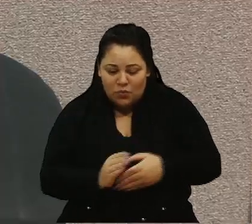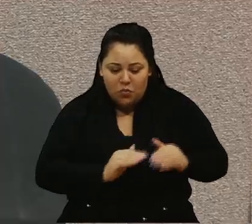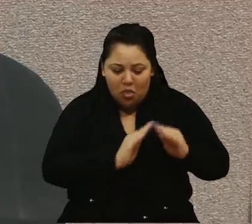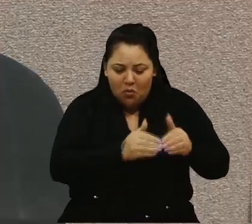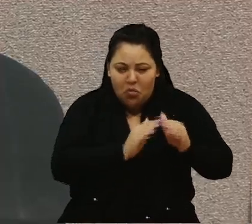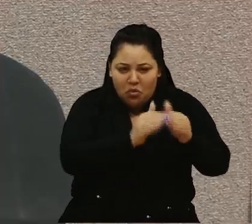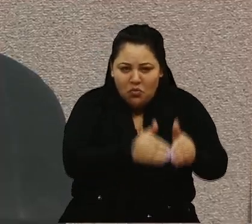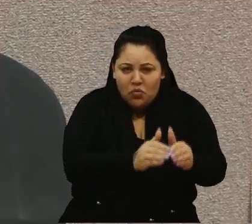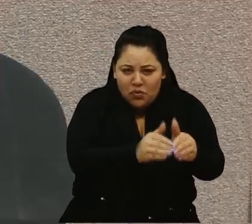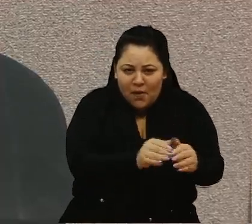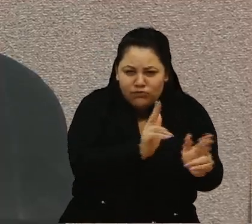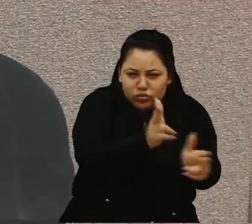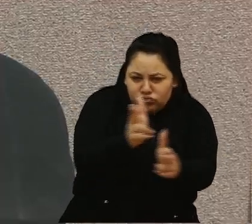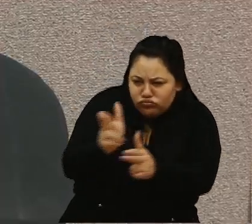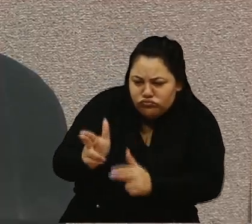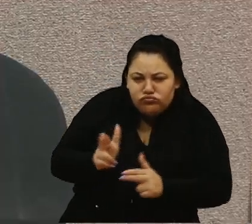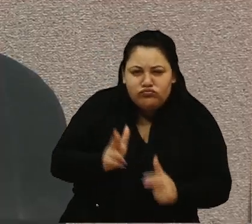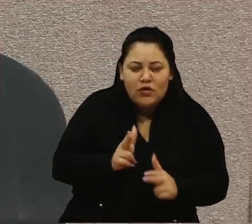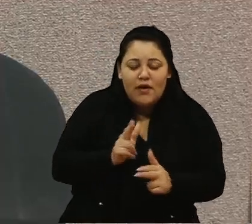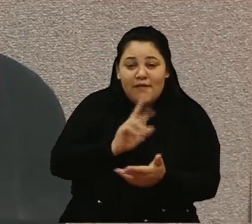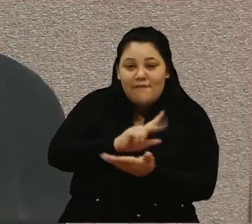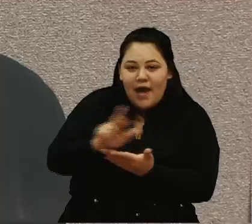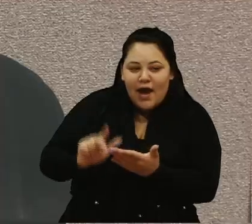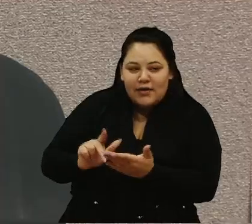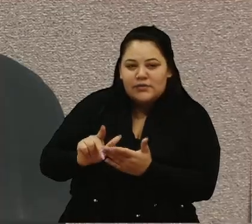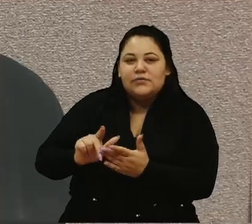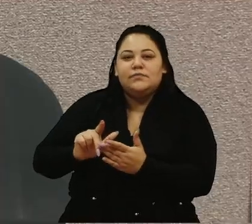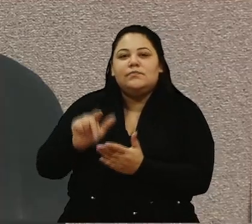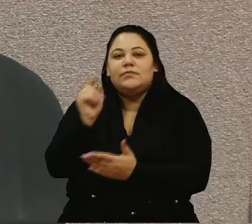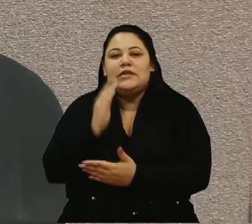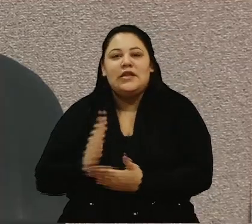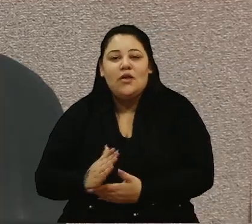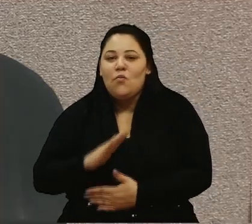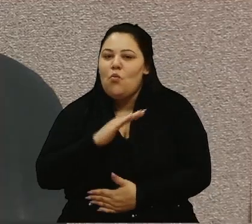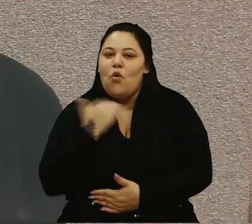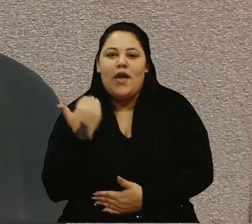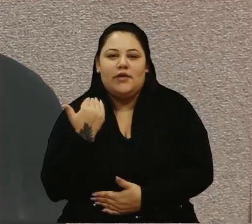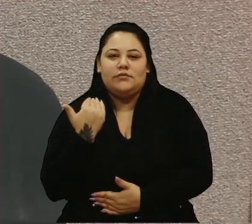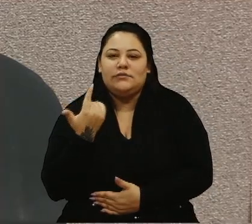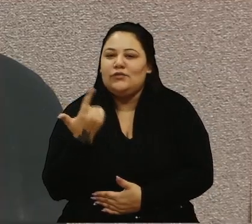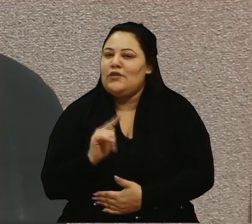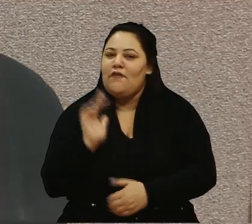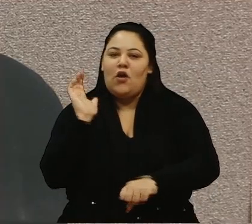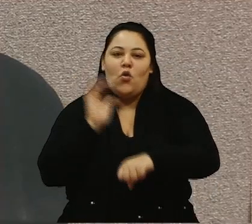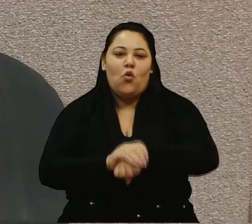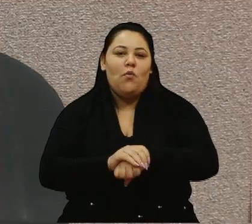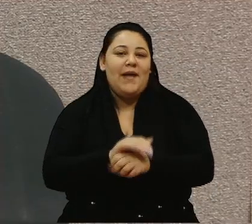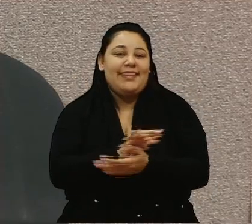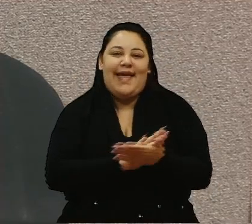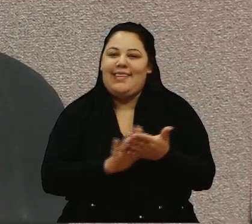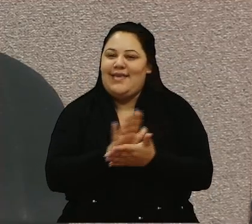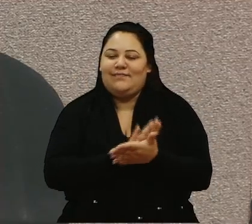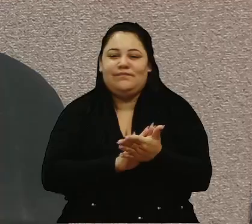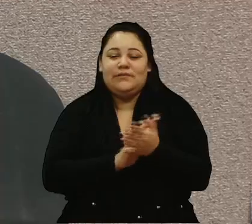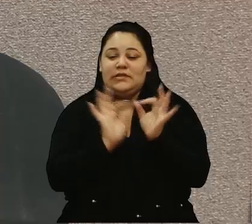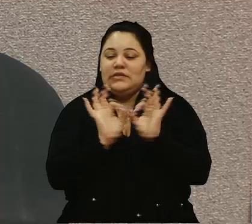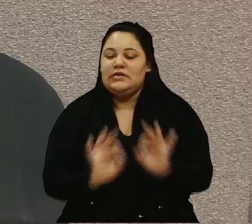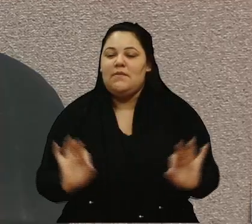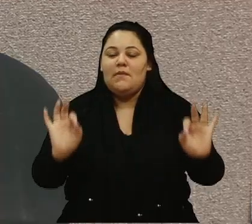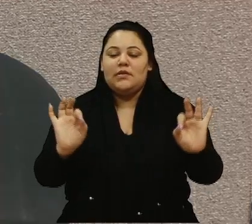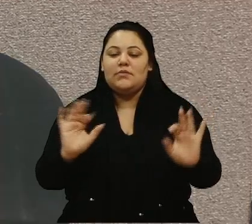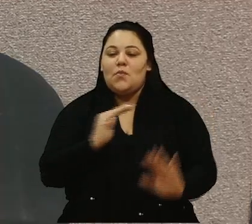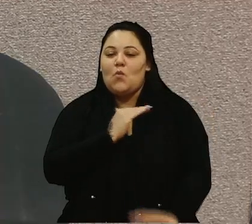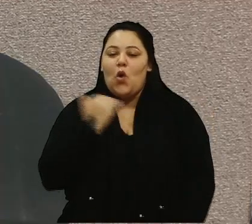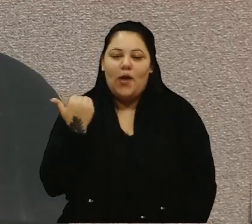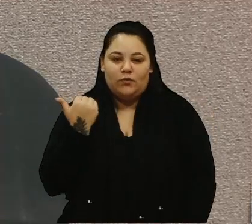brasileiros morreram sem serem culpados de nada. Simplesmente morreram.